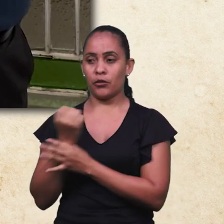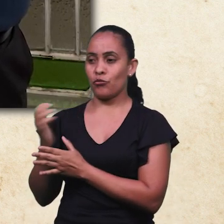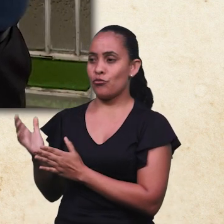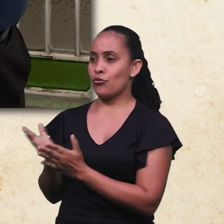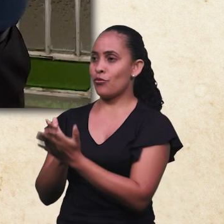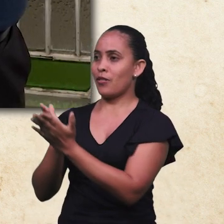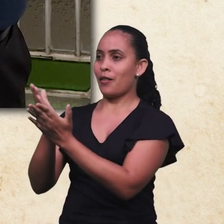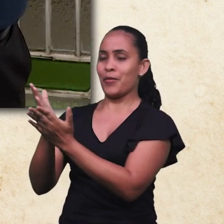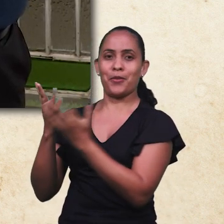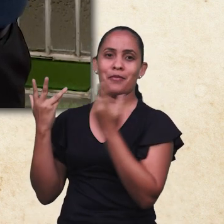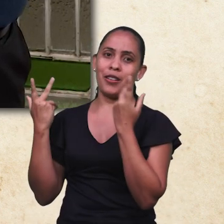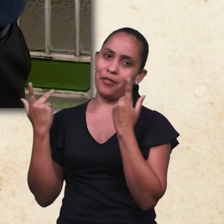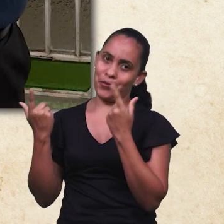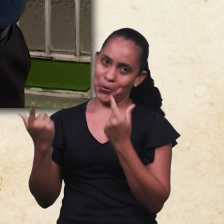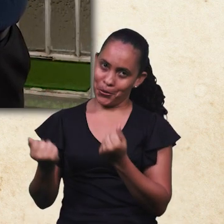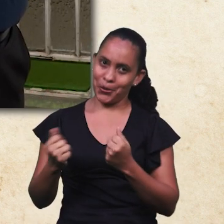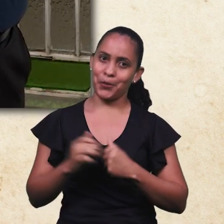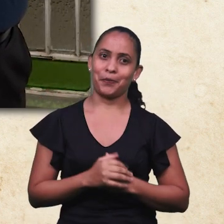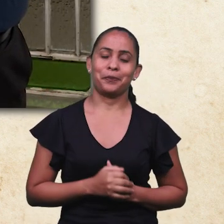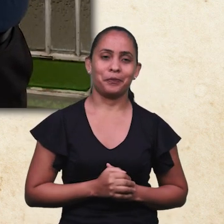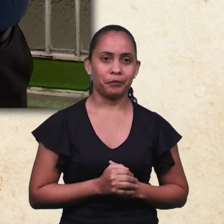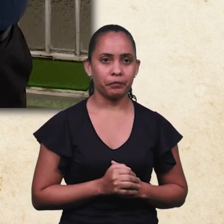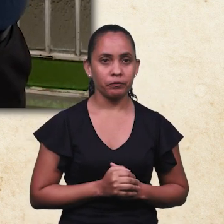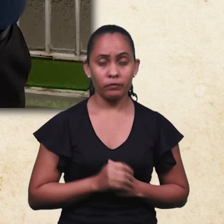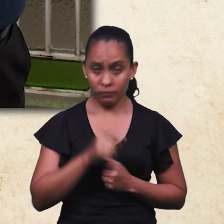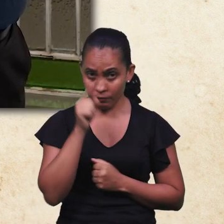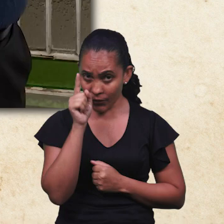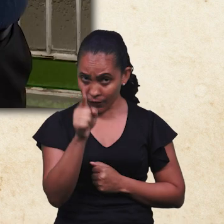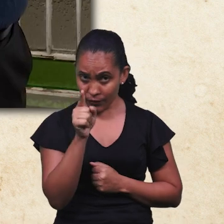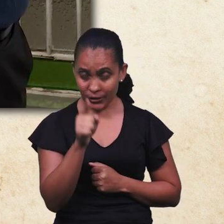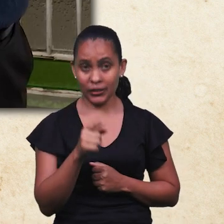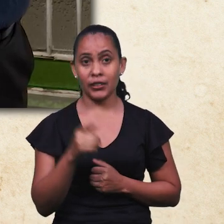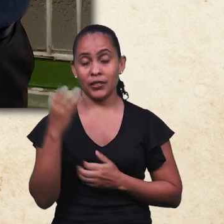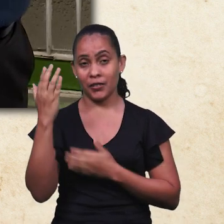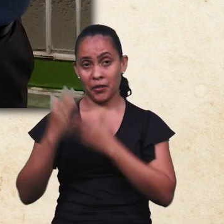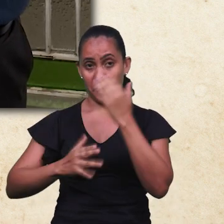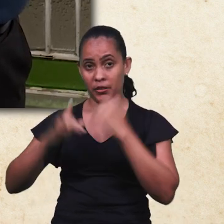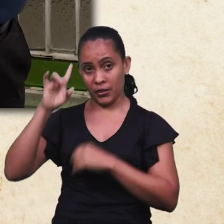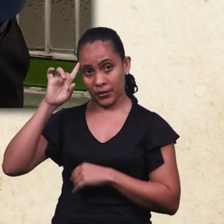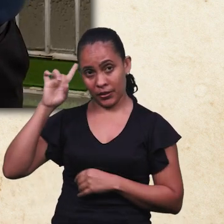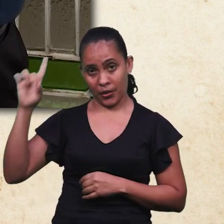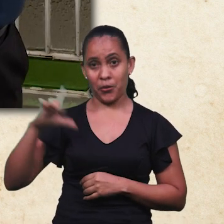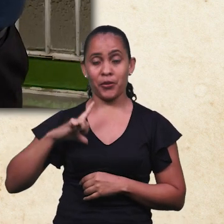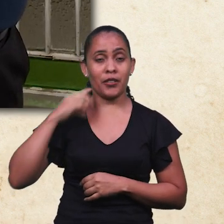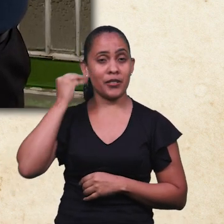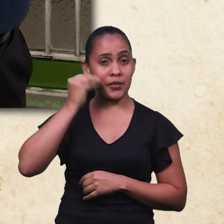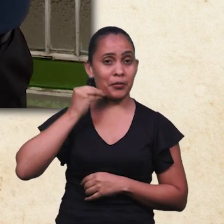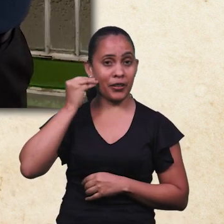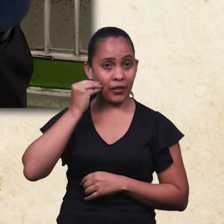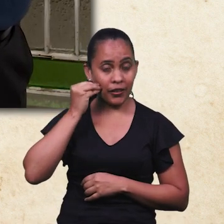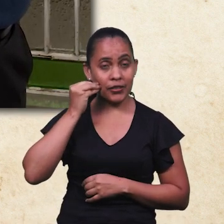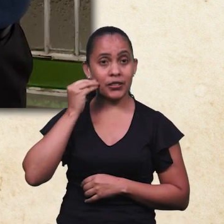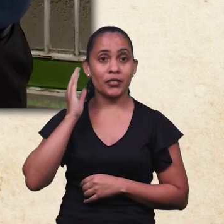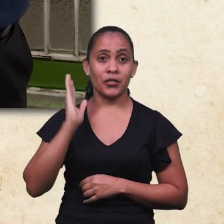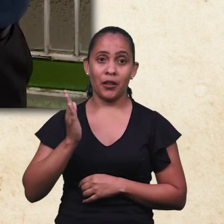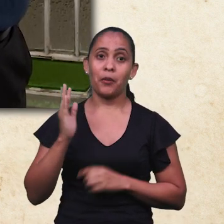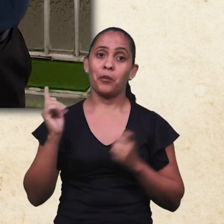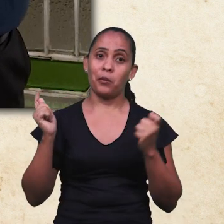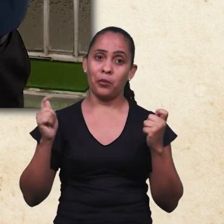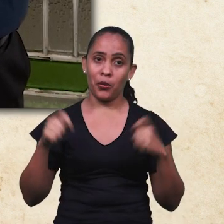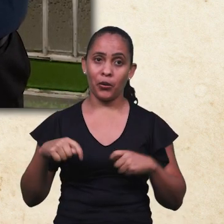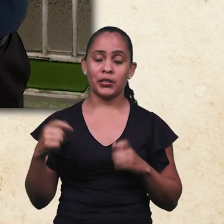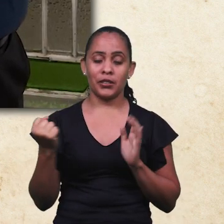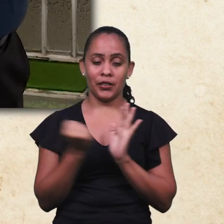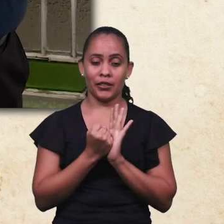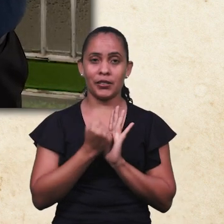um caminho maravilhoso. E que você já nasceu na presença do Senhor, já teve grandes experiências, que